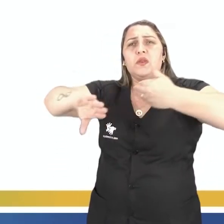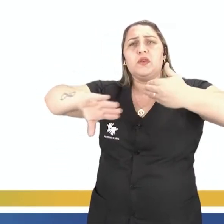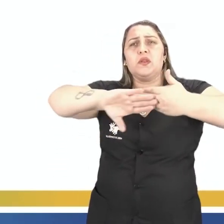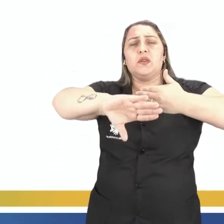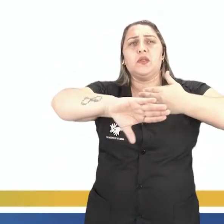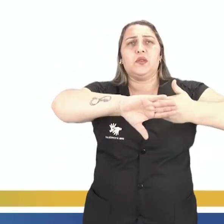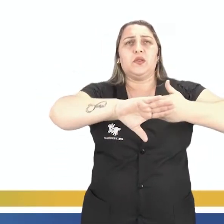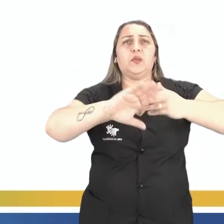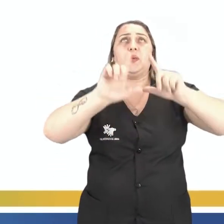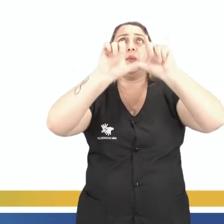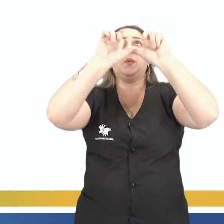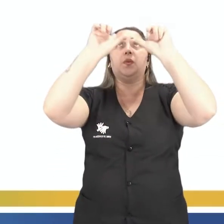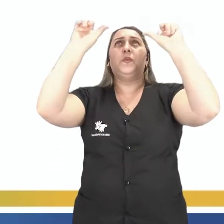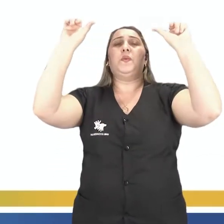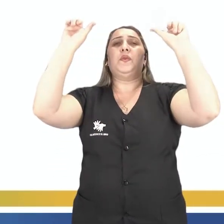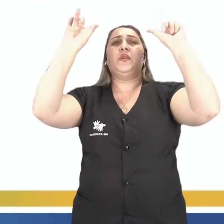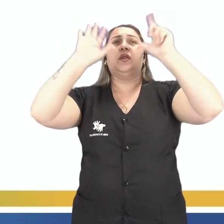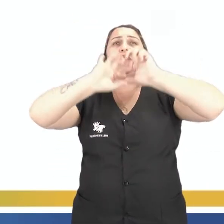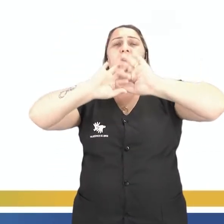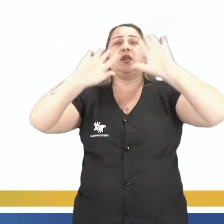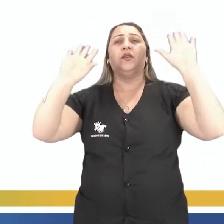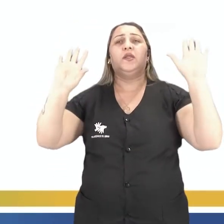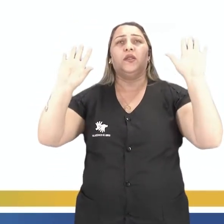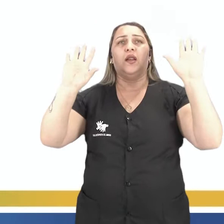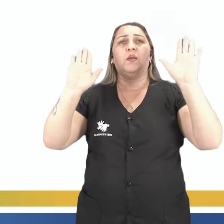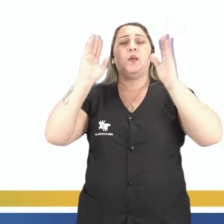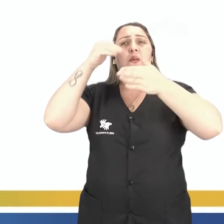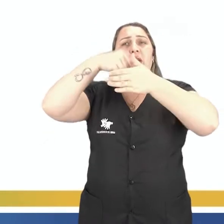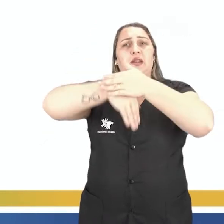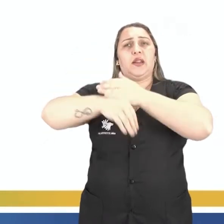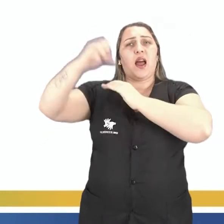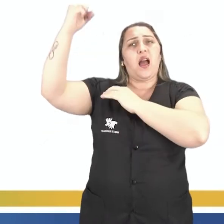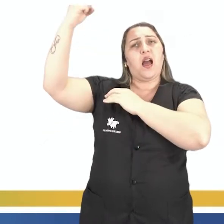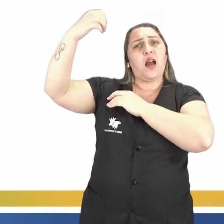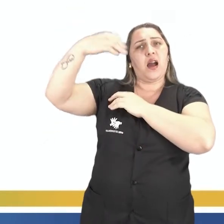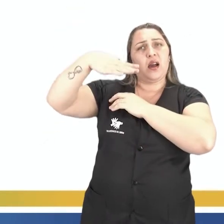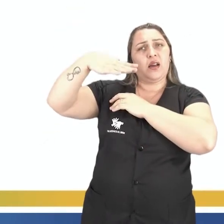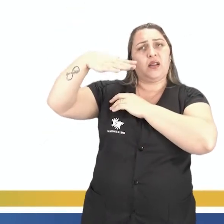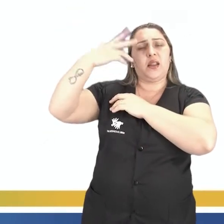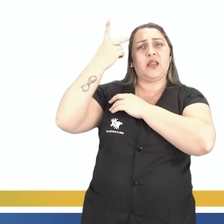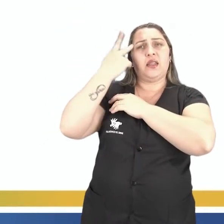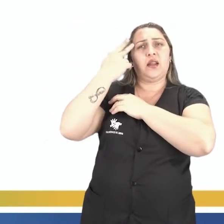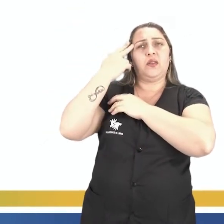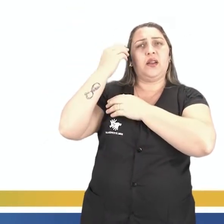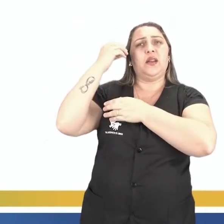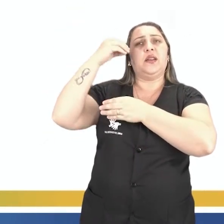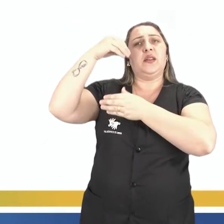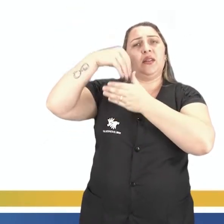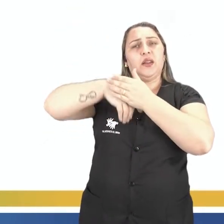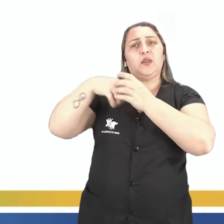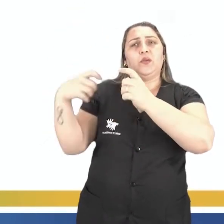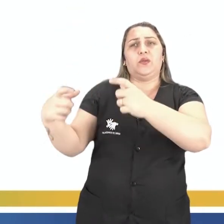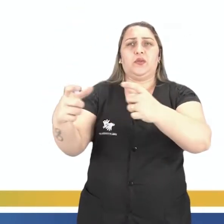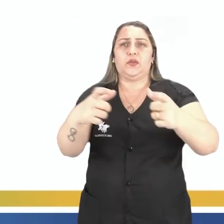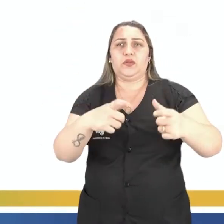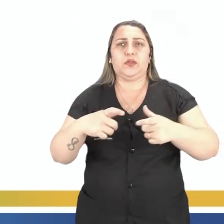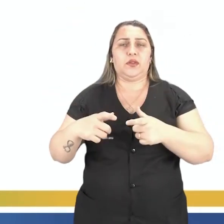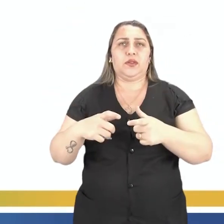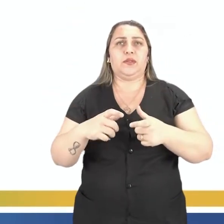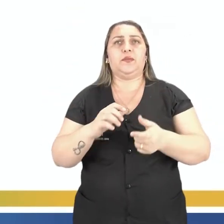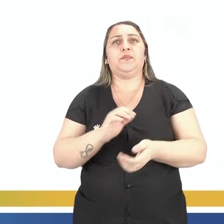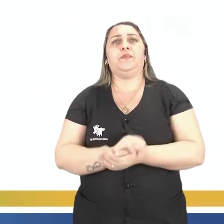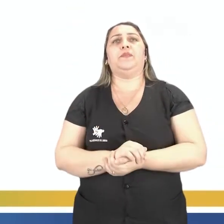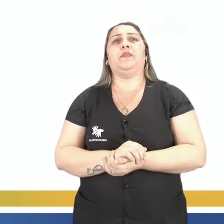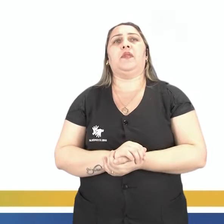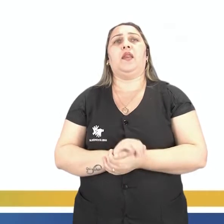vezes no teto, que são deixados ali para entrar a luminosidade natural dentro dos ambientes, tá certo,